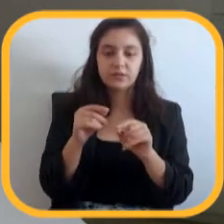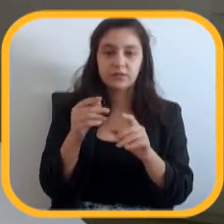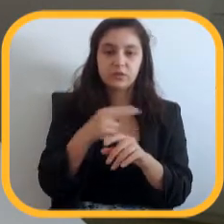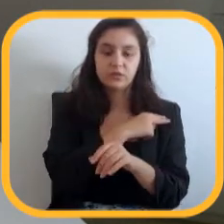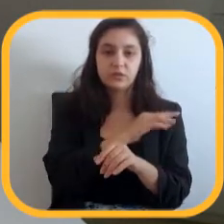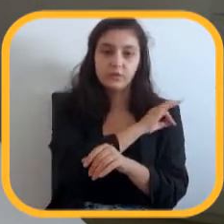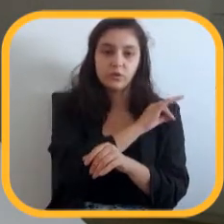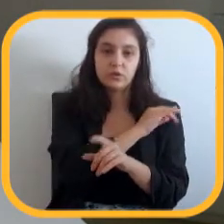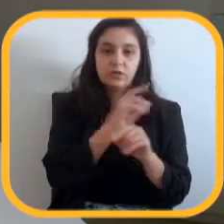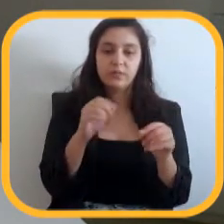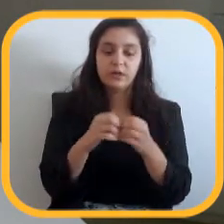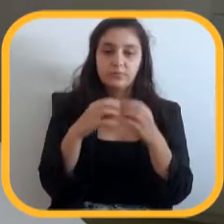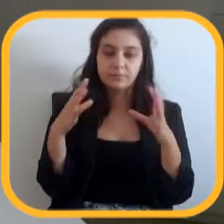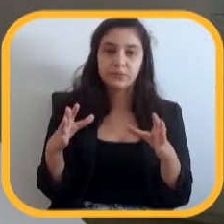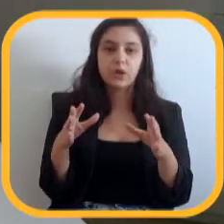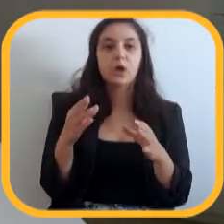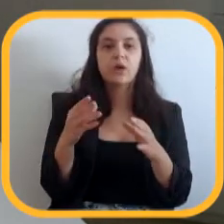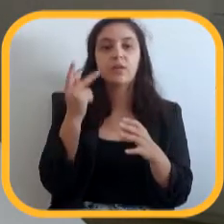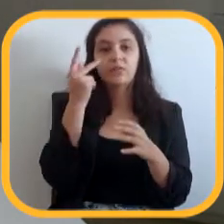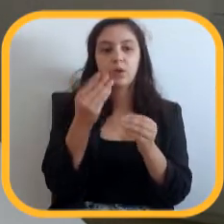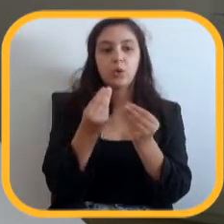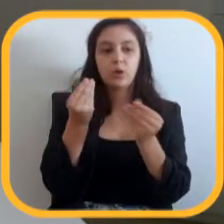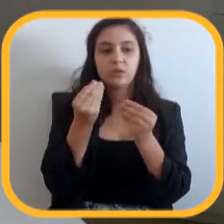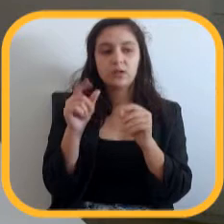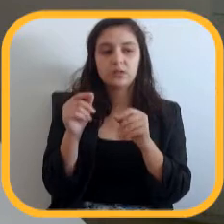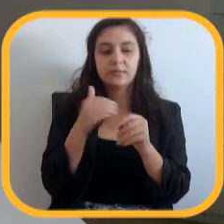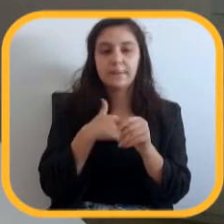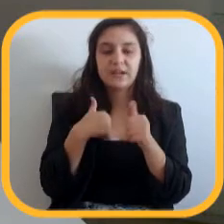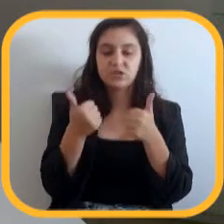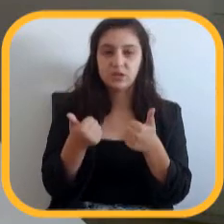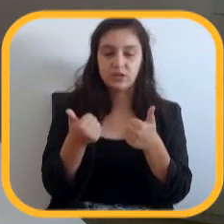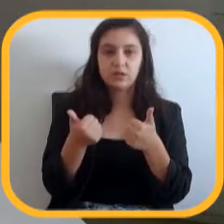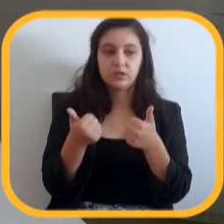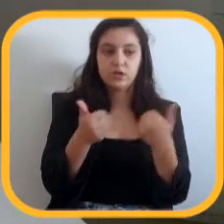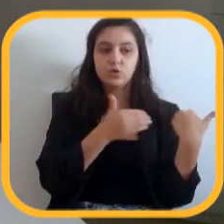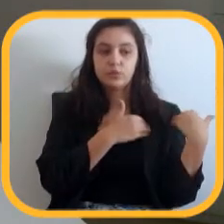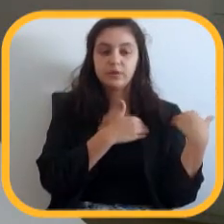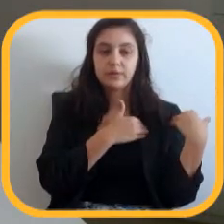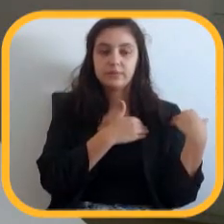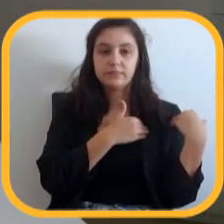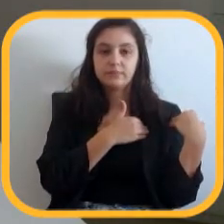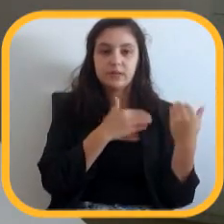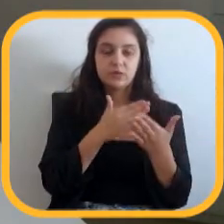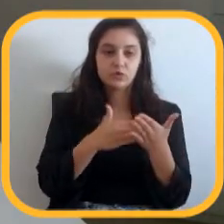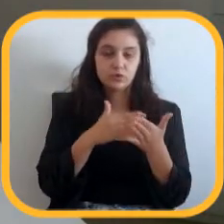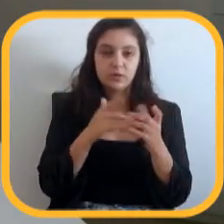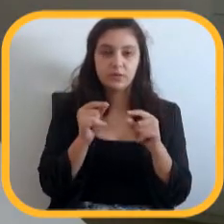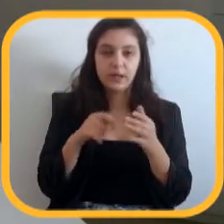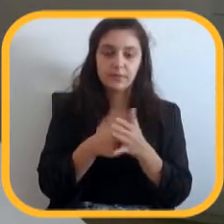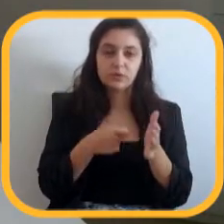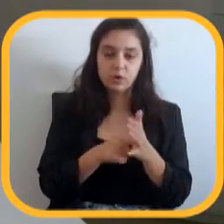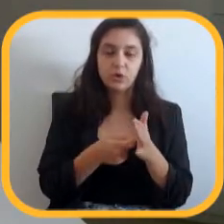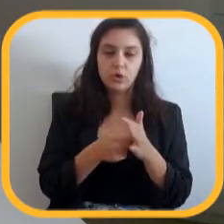dificuldades e ainda aumentar a qualidade de vida e bem-estar. As responsabilidades académicas e a